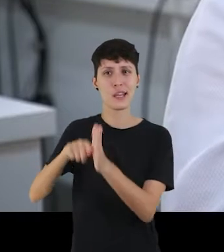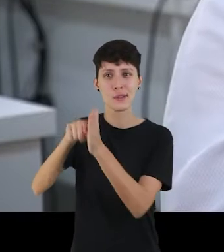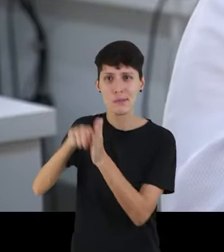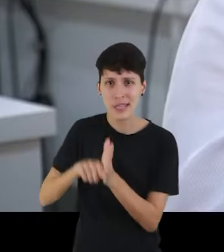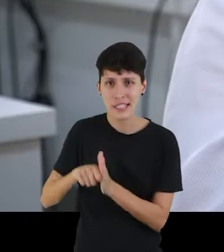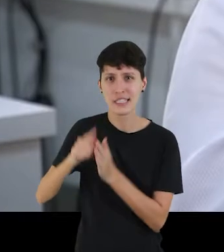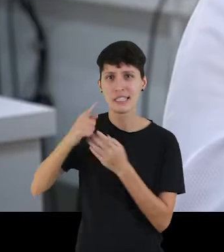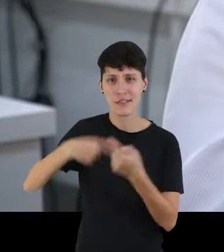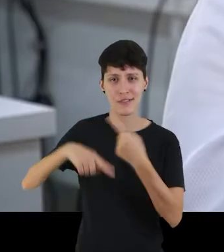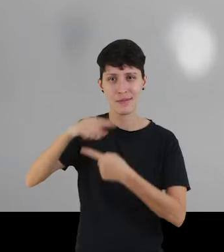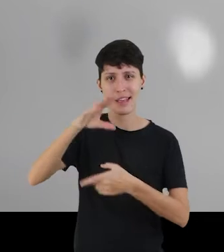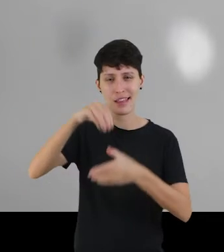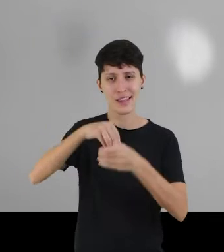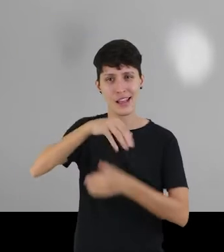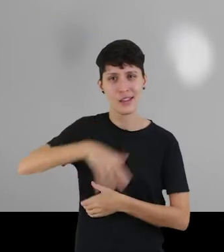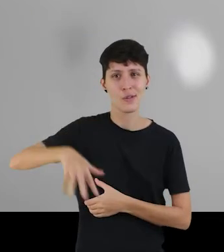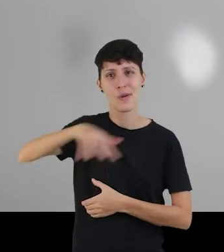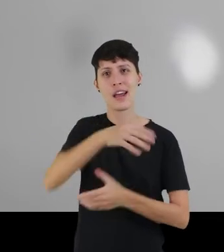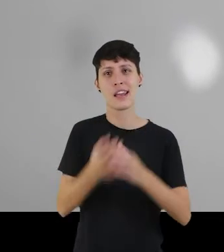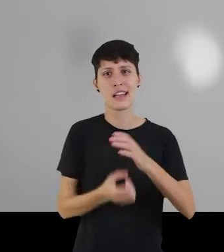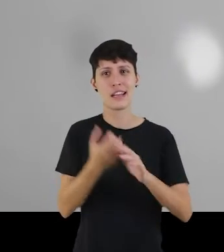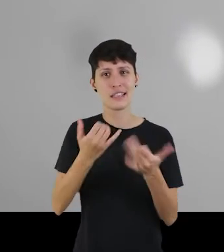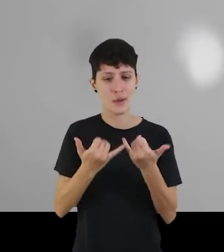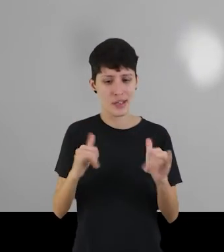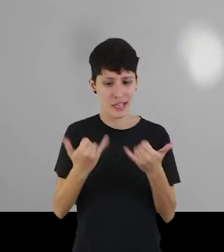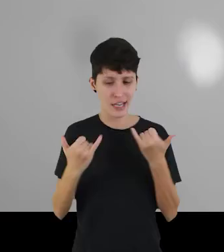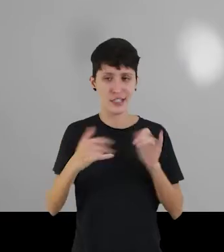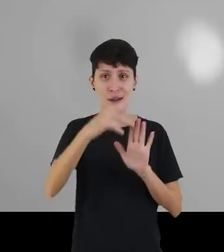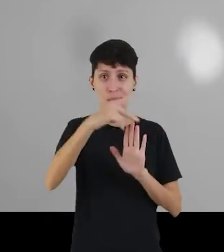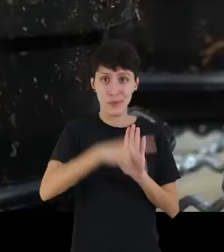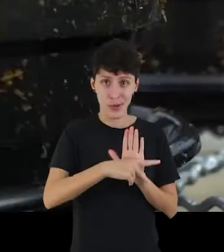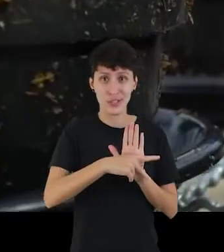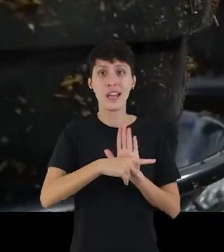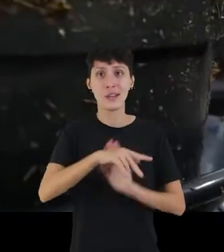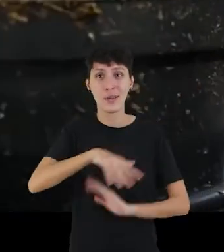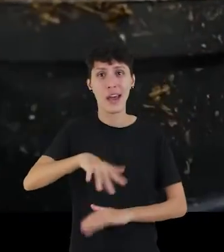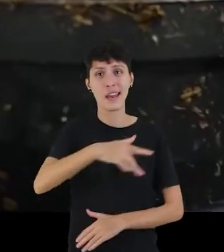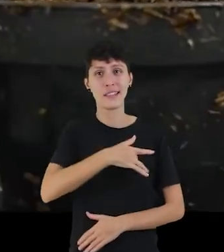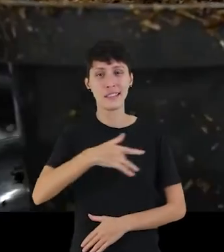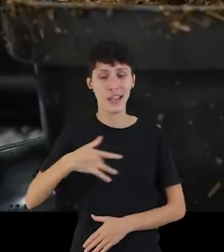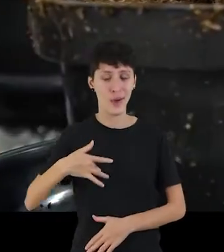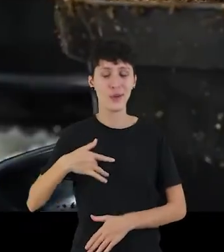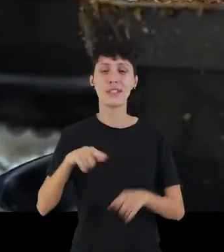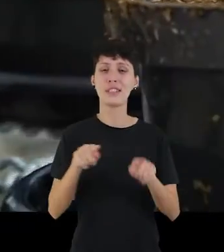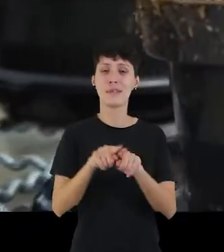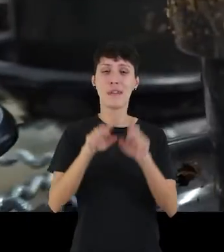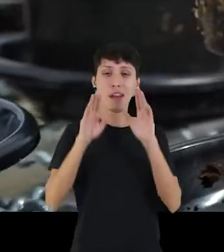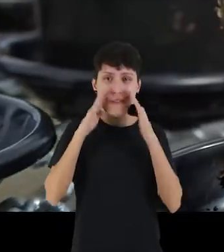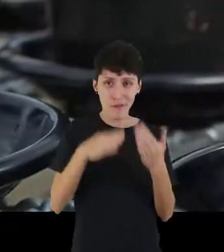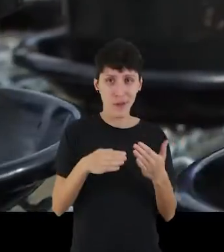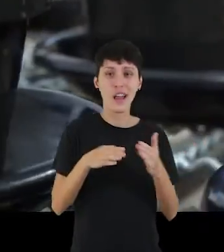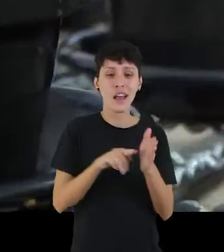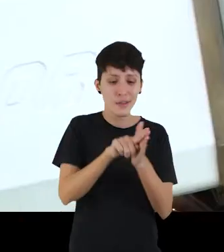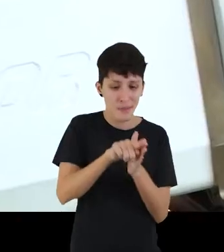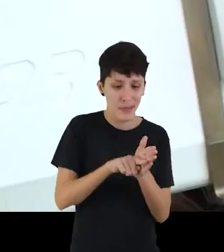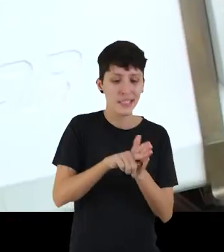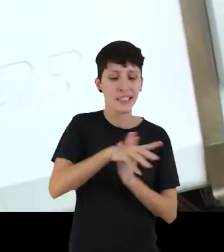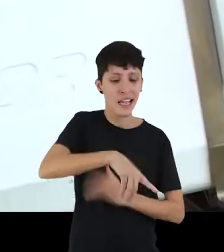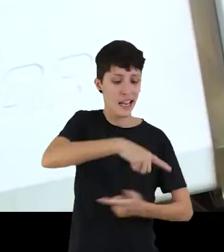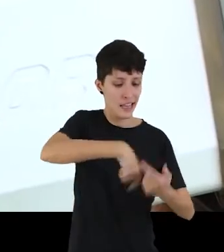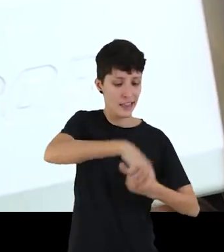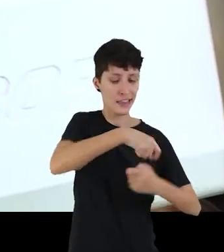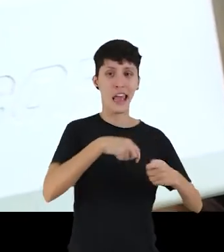e desenvolvimento na área de geração de energia, projetos na saúde, e, inclusive, projetos focados em pesquisa e desenvolvimento para o